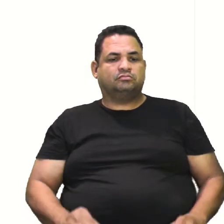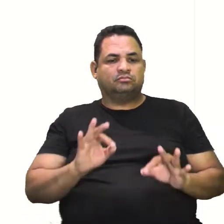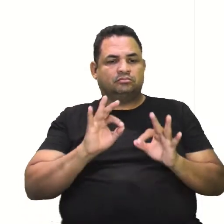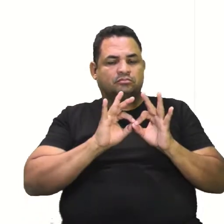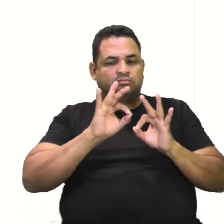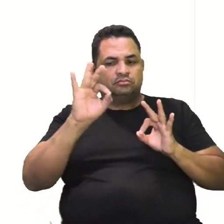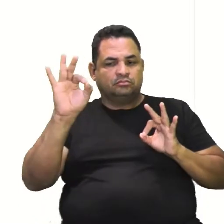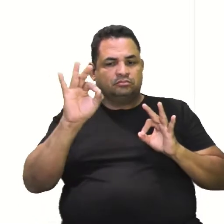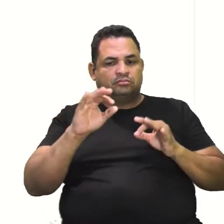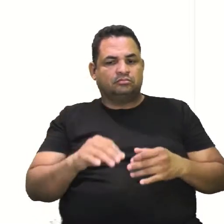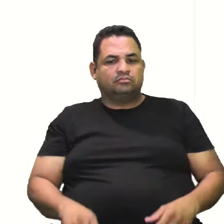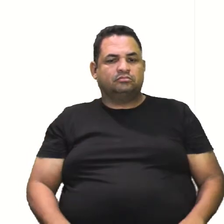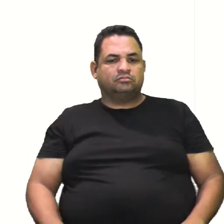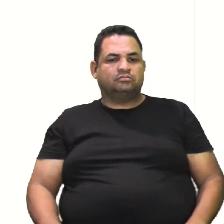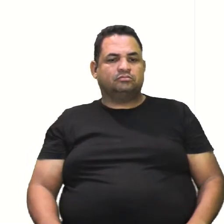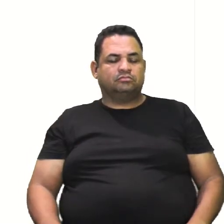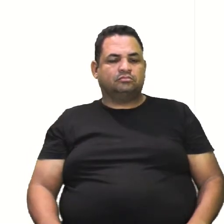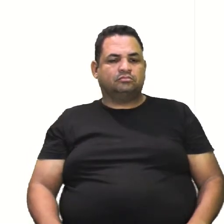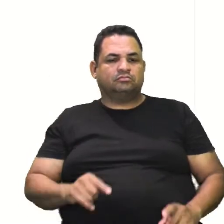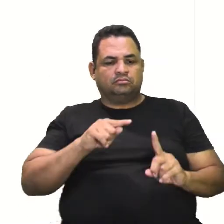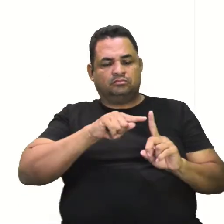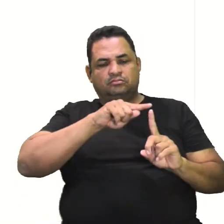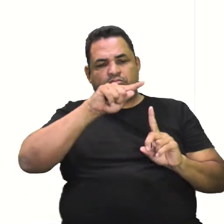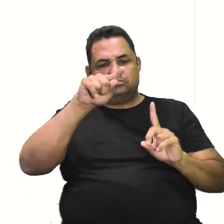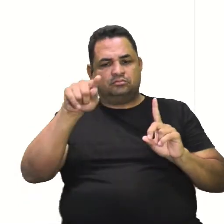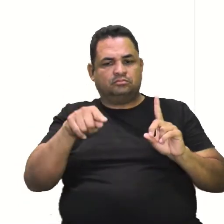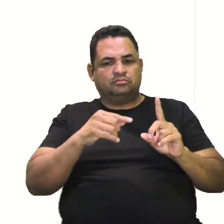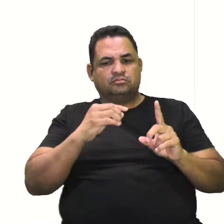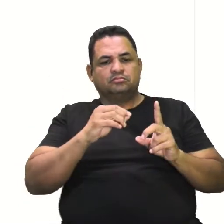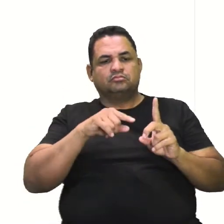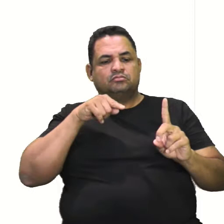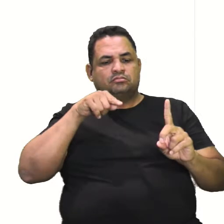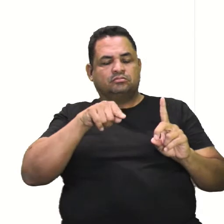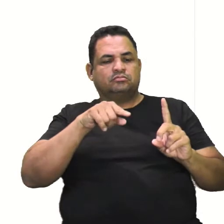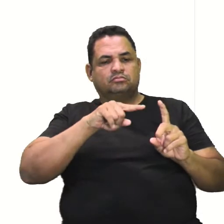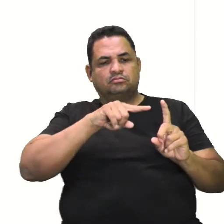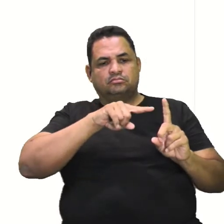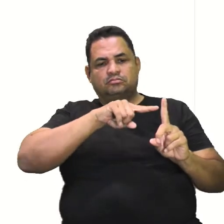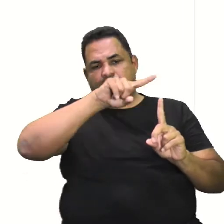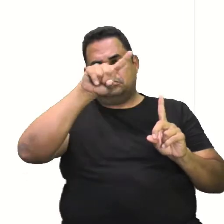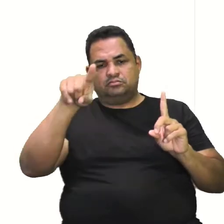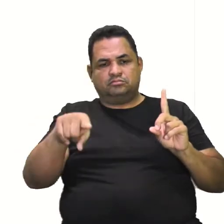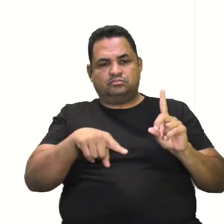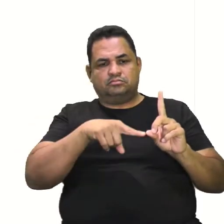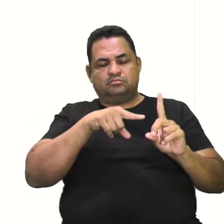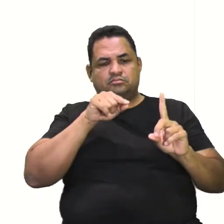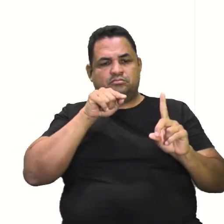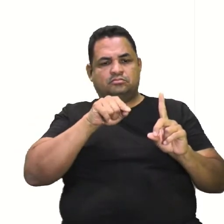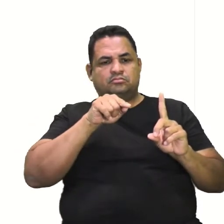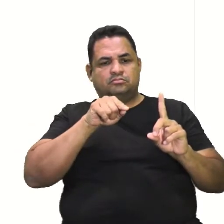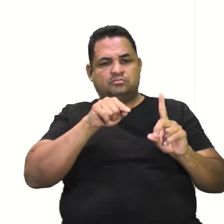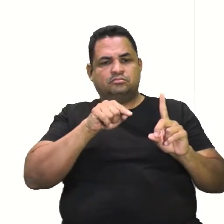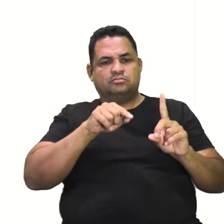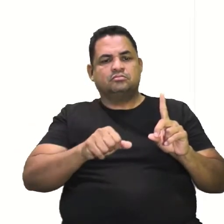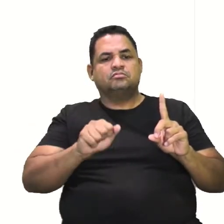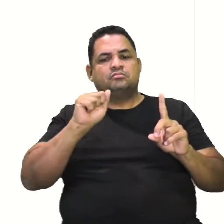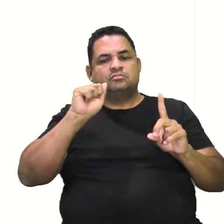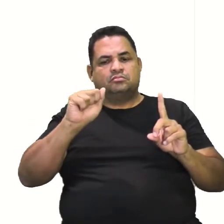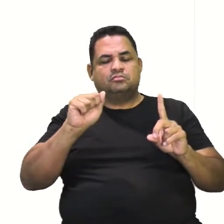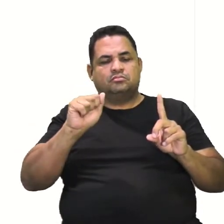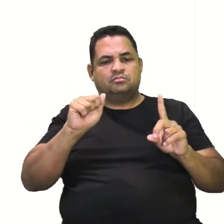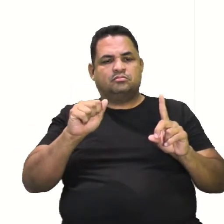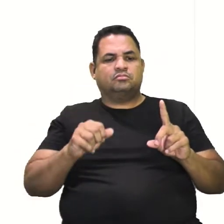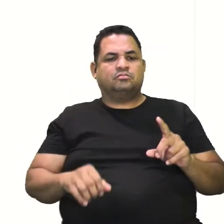a distância entre a circunferência, entre o centro da circunferência e o ponto marcado na